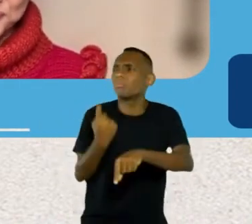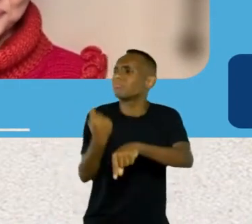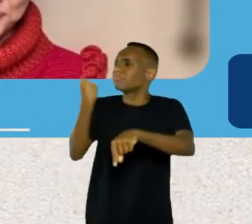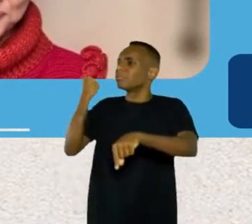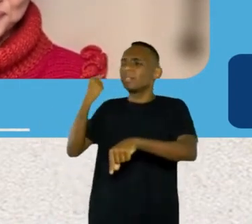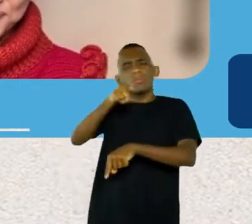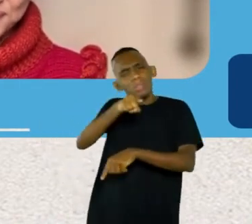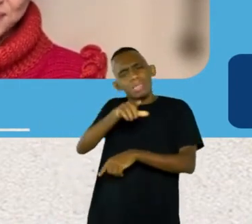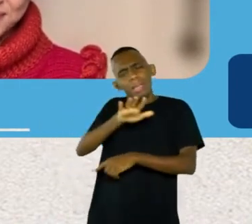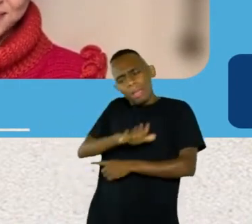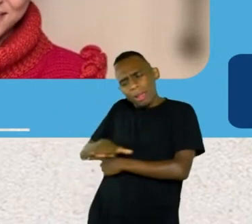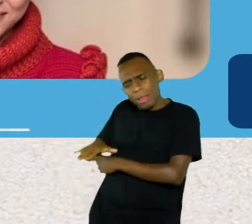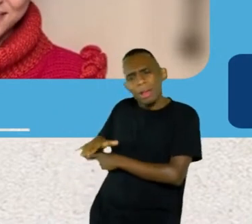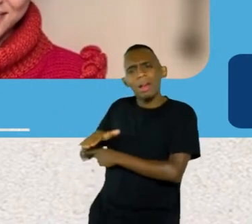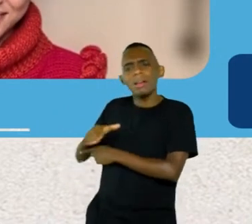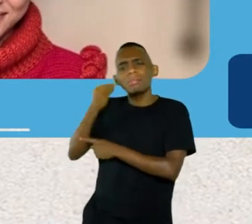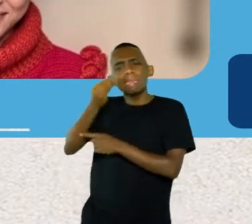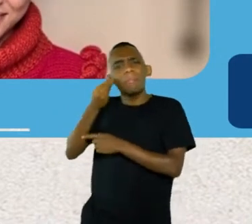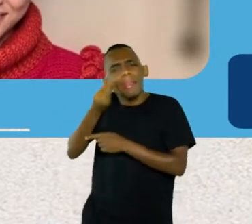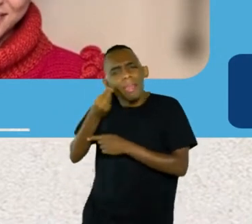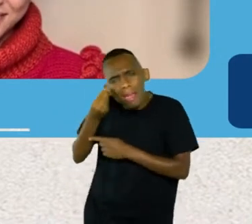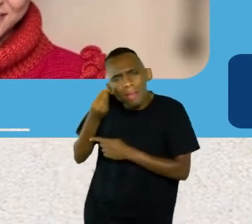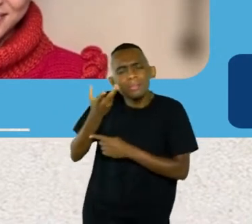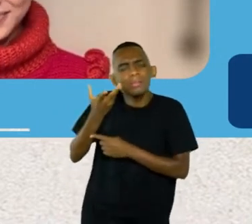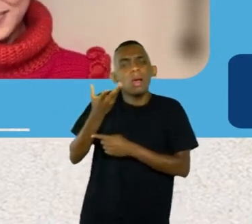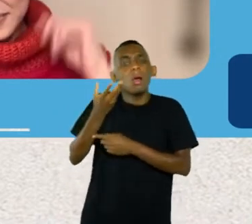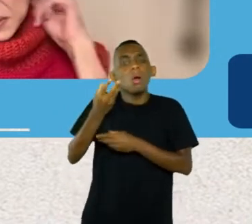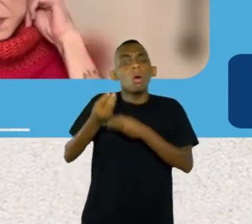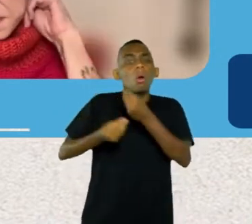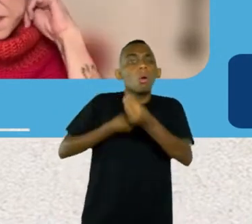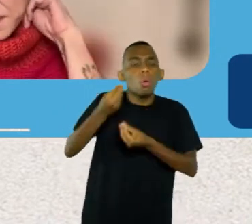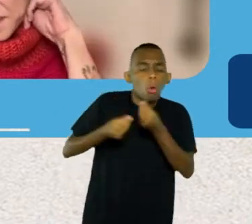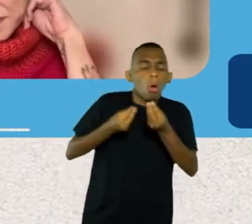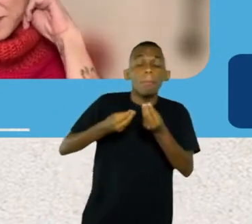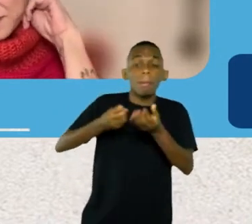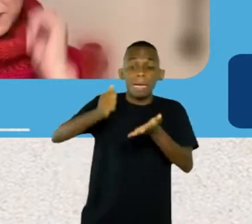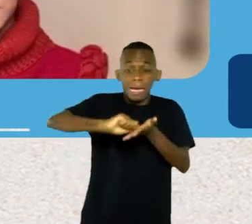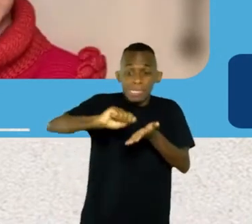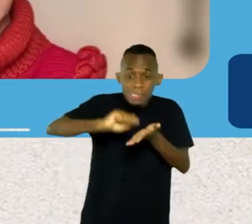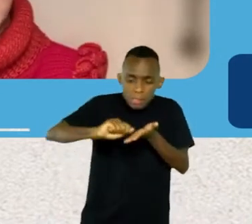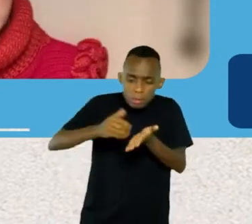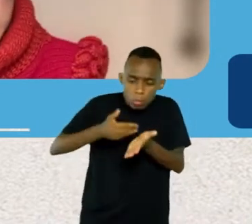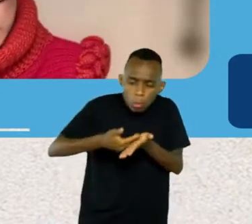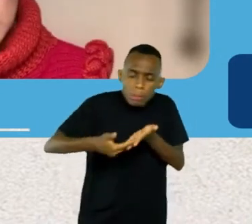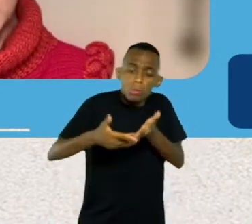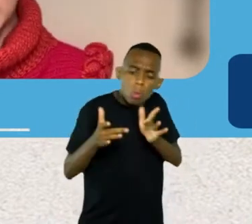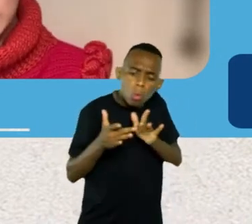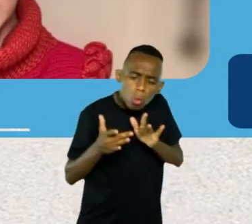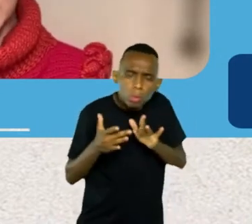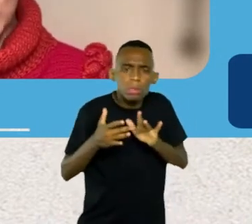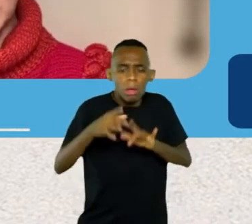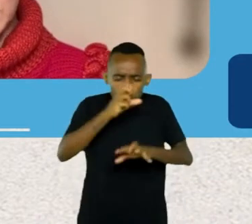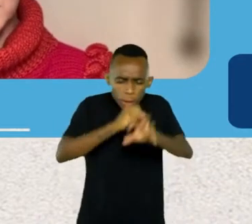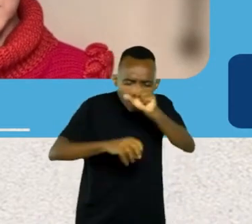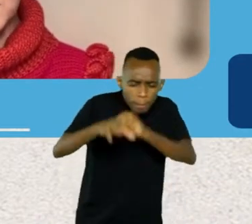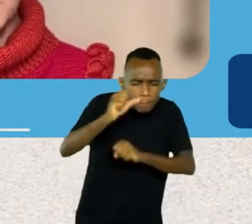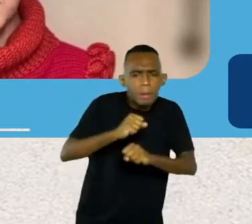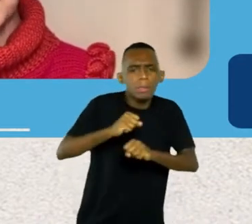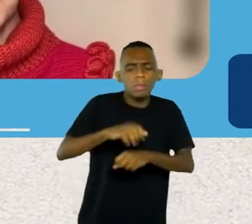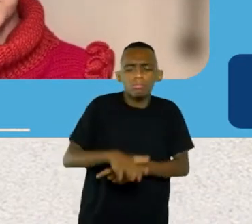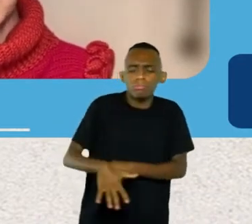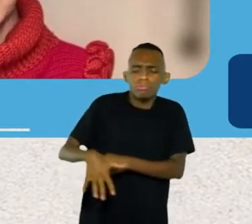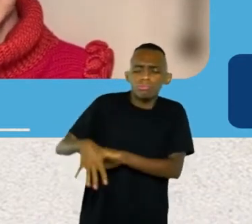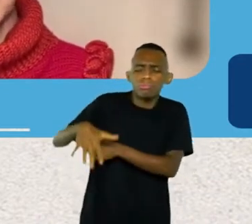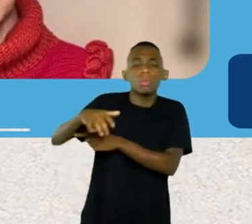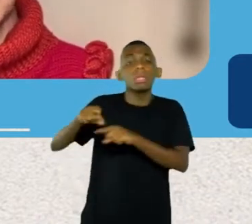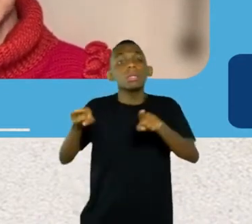pouco da sua infância, como que a escrita, né, já entrou na sua vida desde pequena, falar um pouco também da